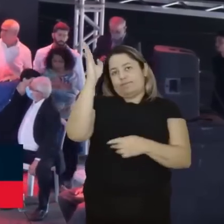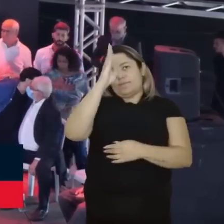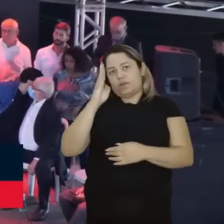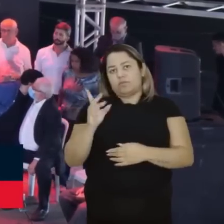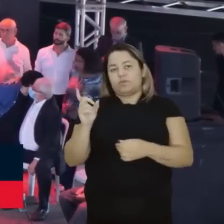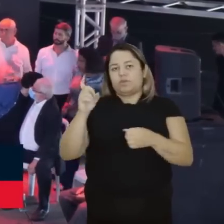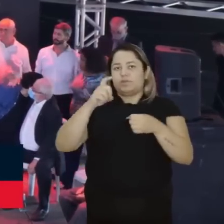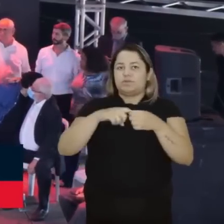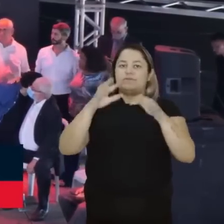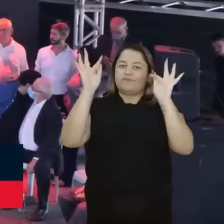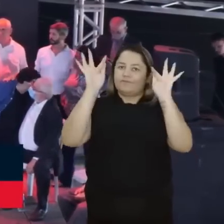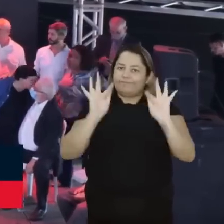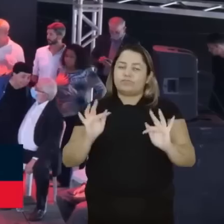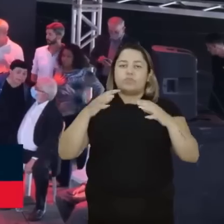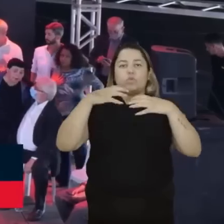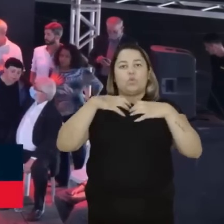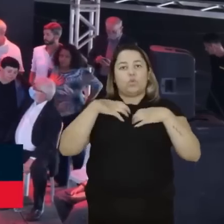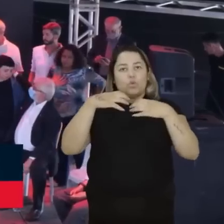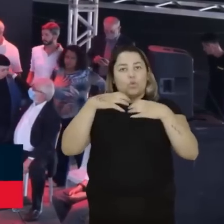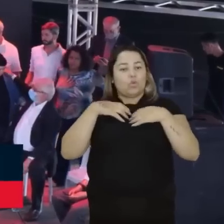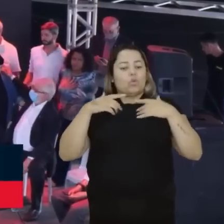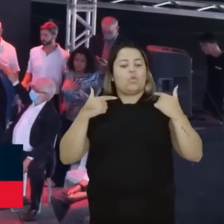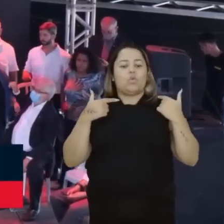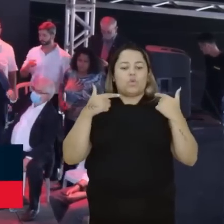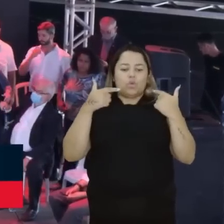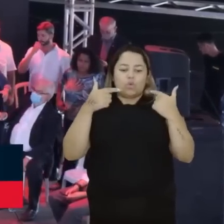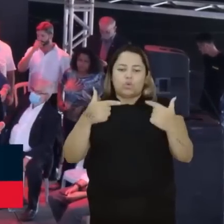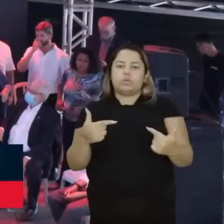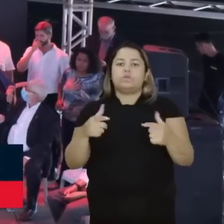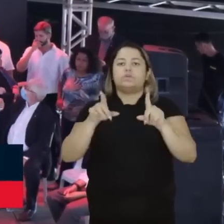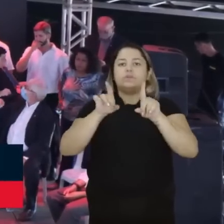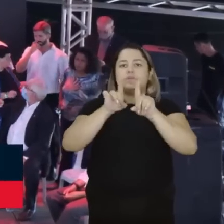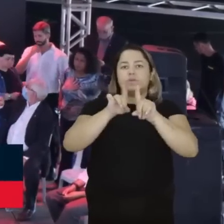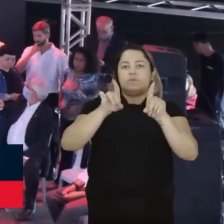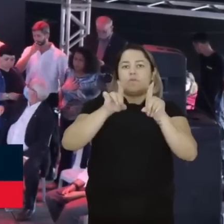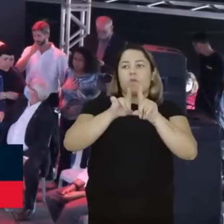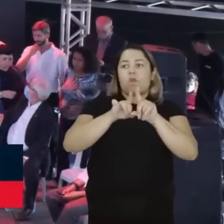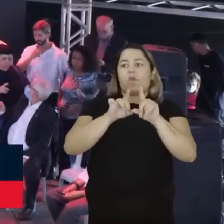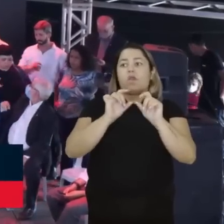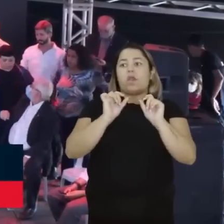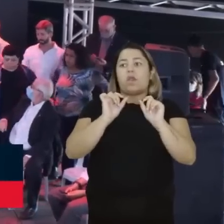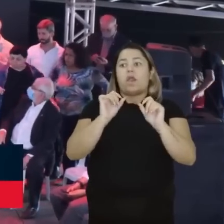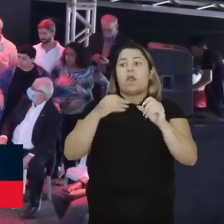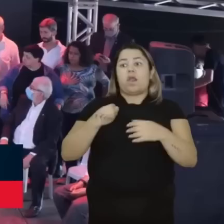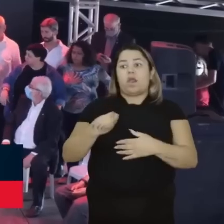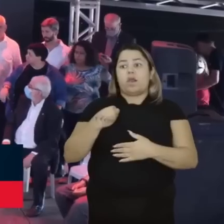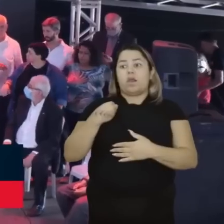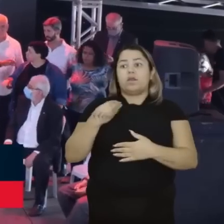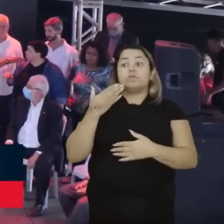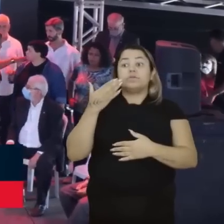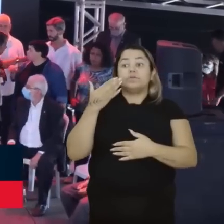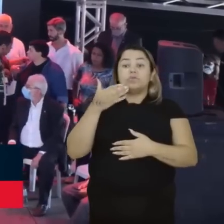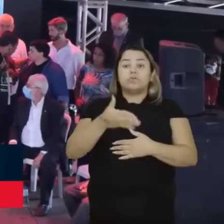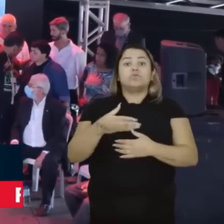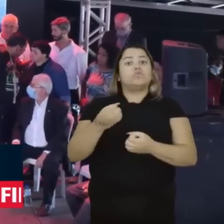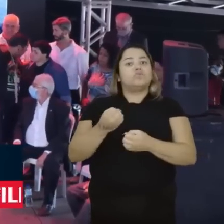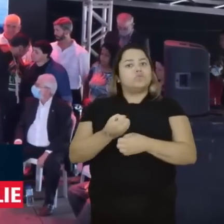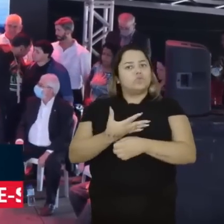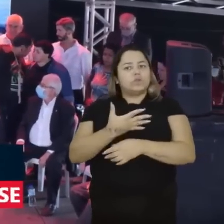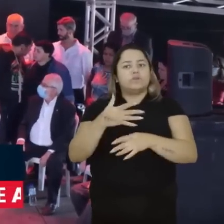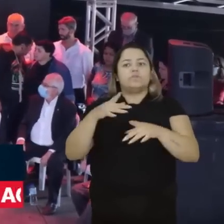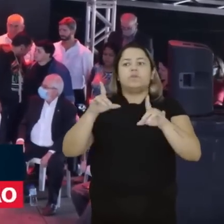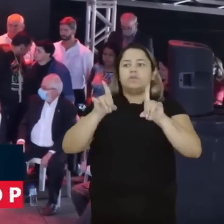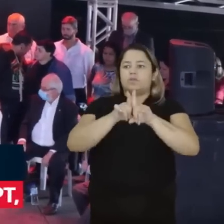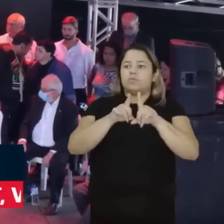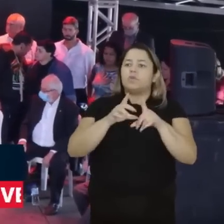de novo. Com luta, com resistência e com determinação. A presença de vocês aqui nos inspira,